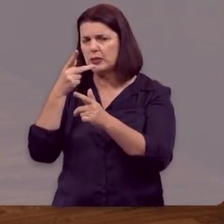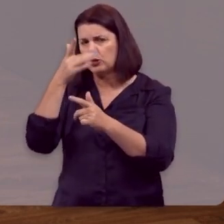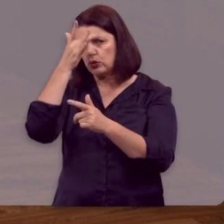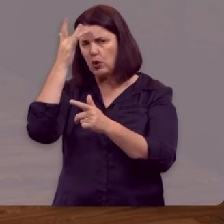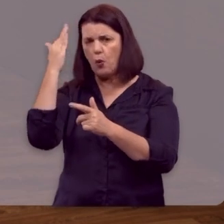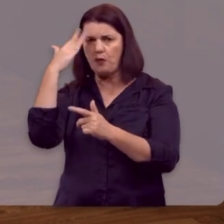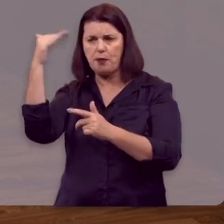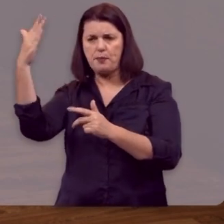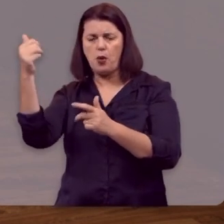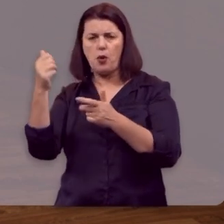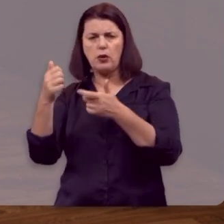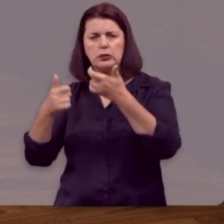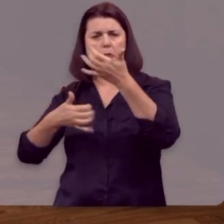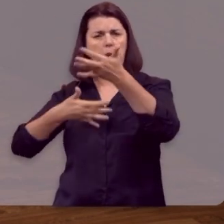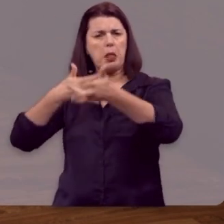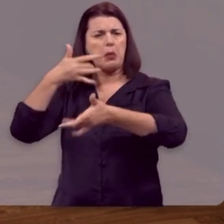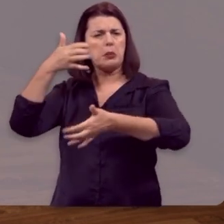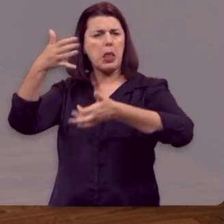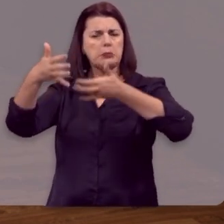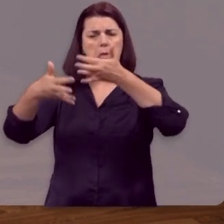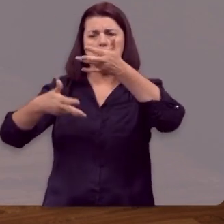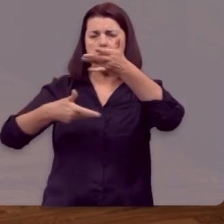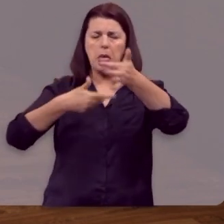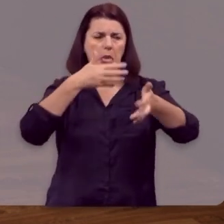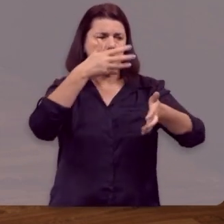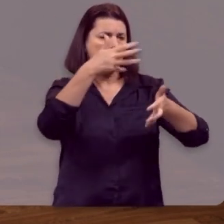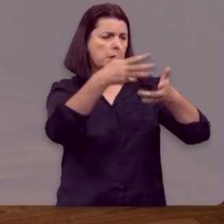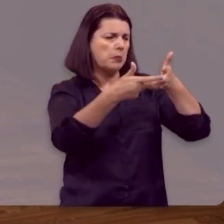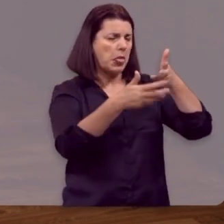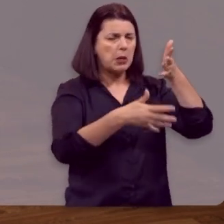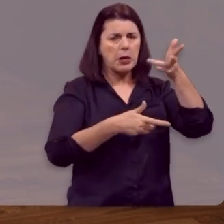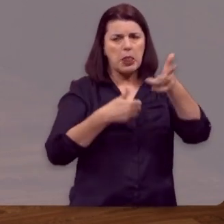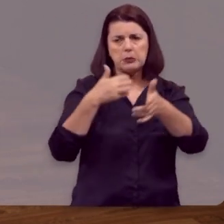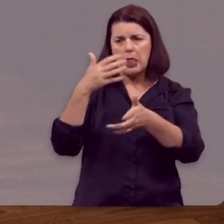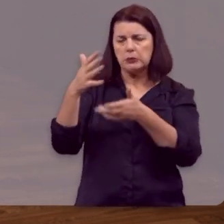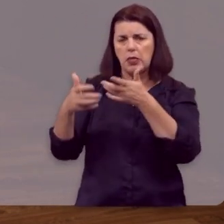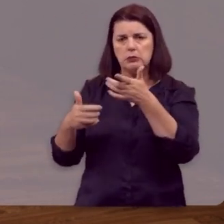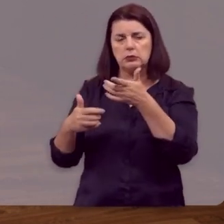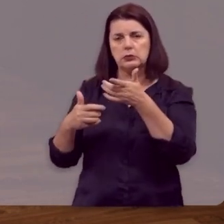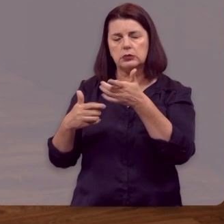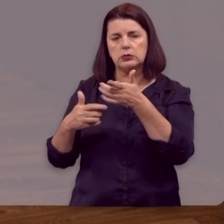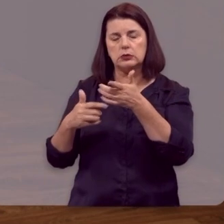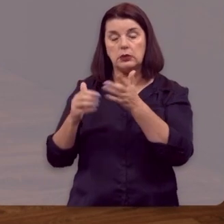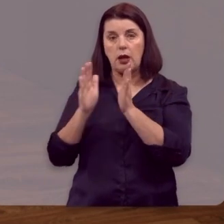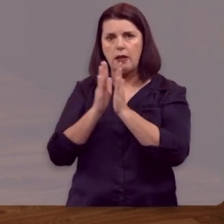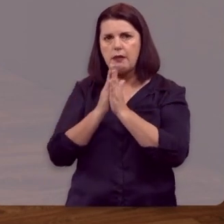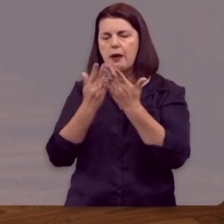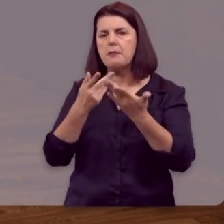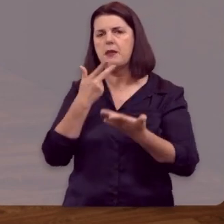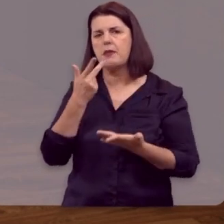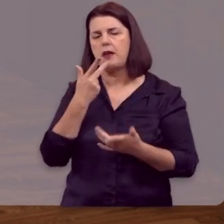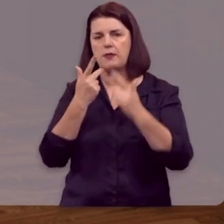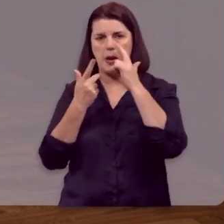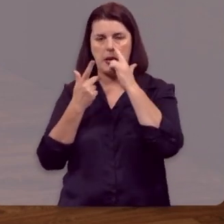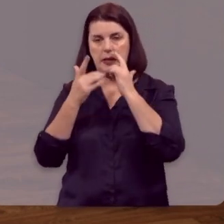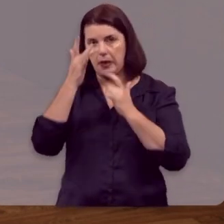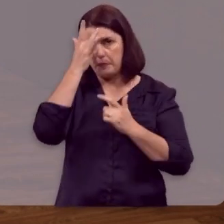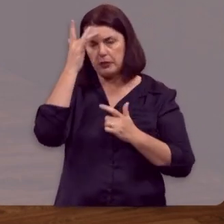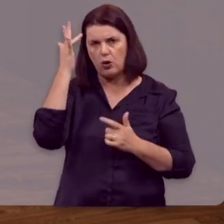pensadores colocavam a sua filosofia e angariavam os seus adeptos. E lá diz a Bíblia que os filósofos